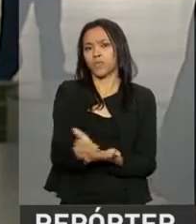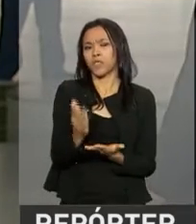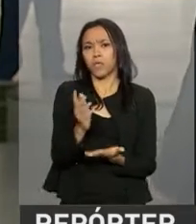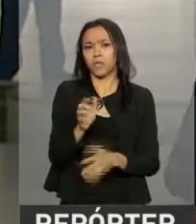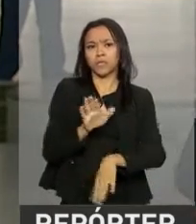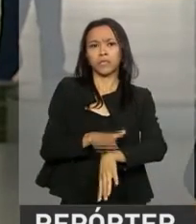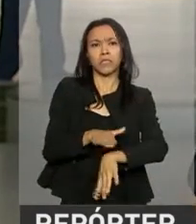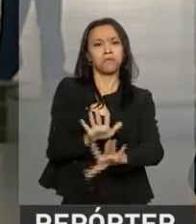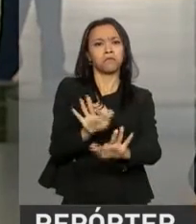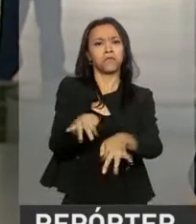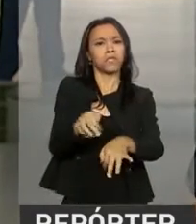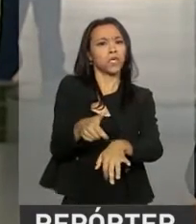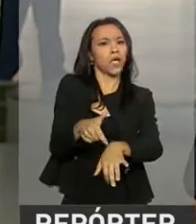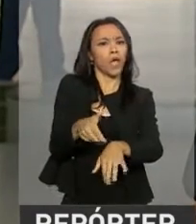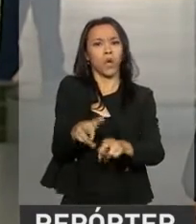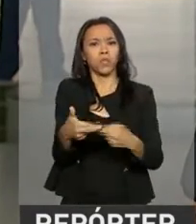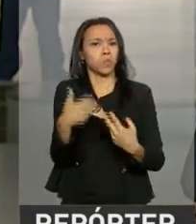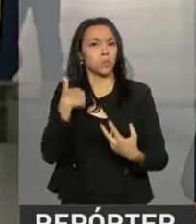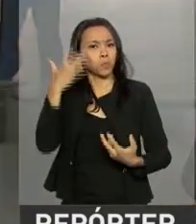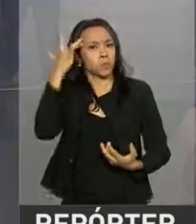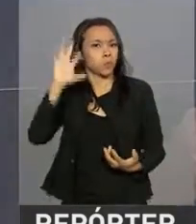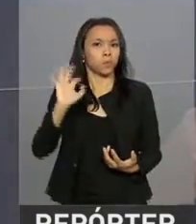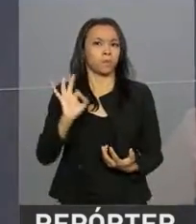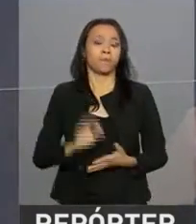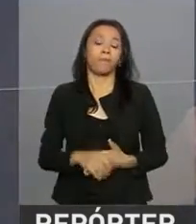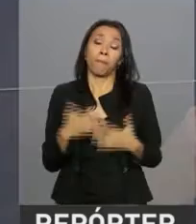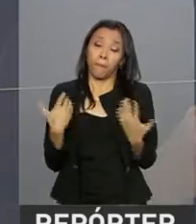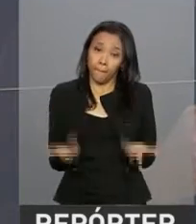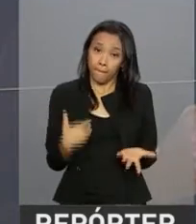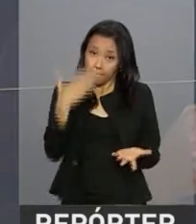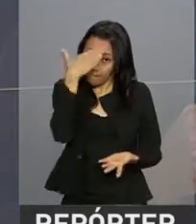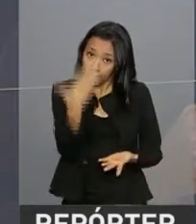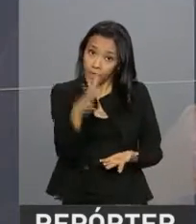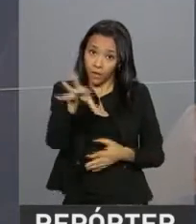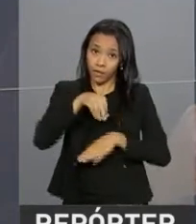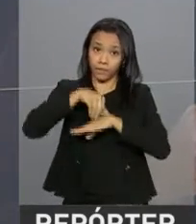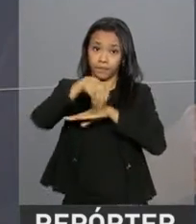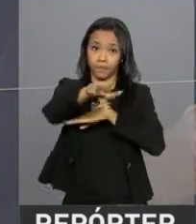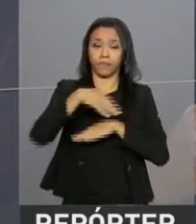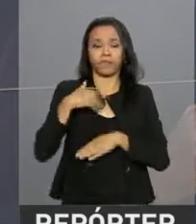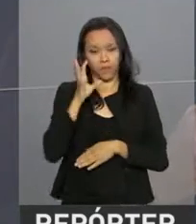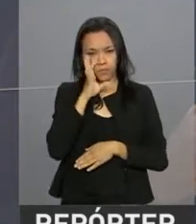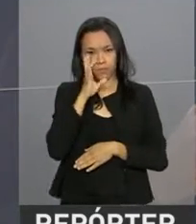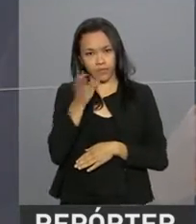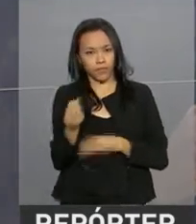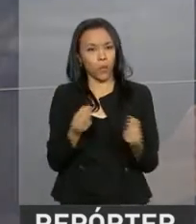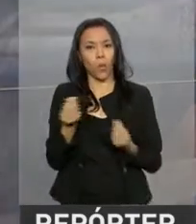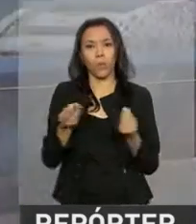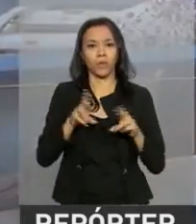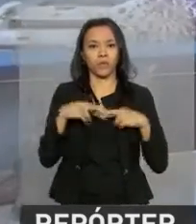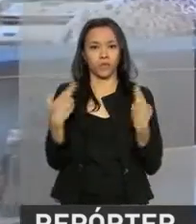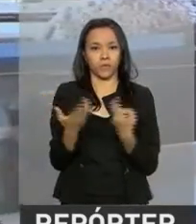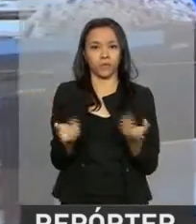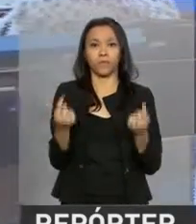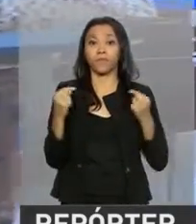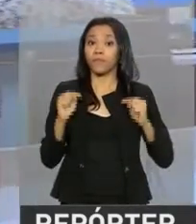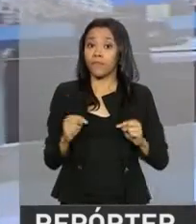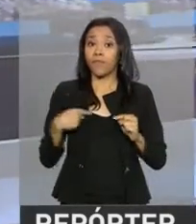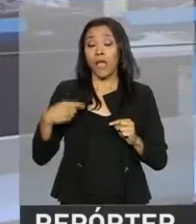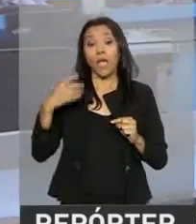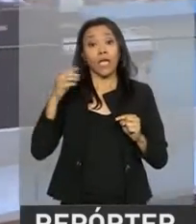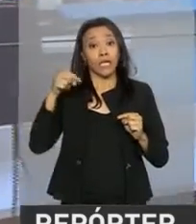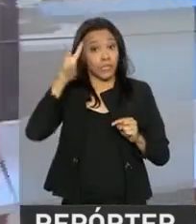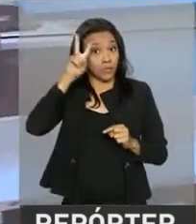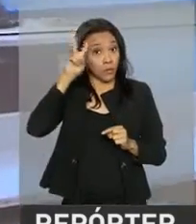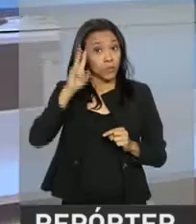previsão de quando ela termina. Renata. Obrigada, Mara, pelas suas informações. Vamos continuar acompanhando aí essa reunião. Bom, e termina na